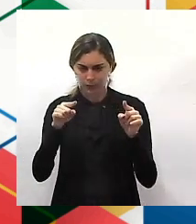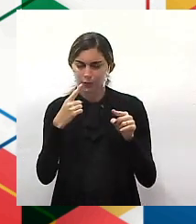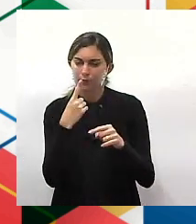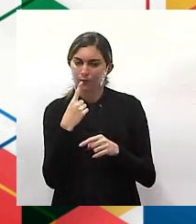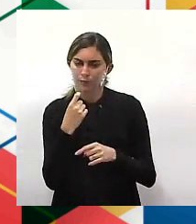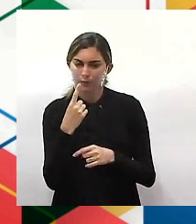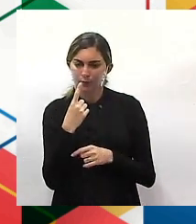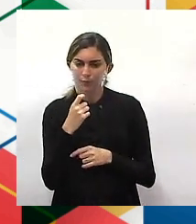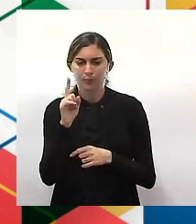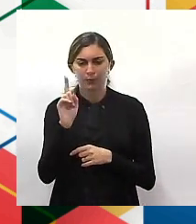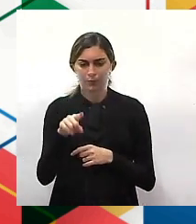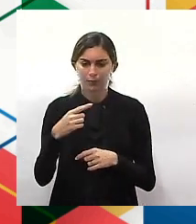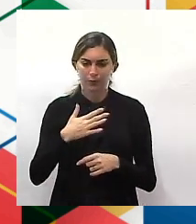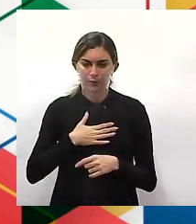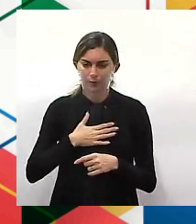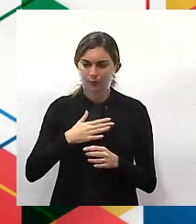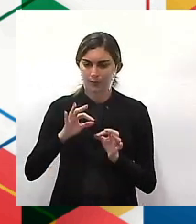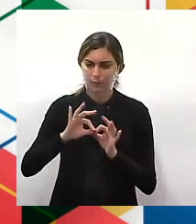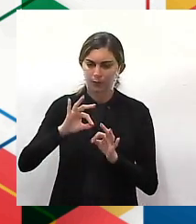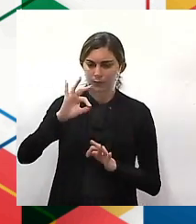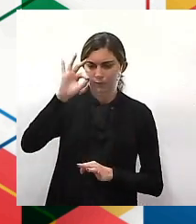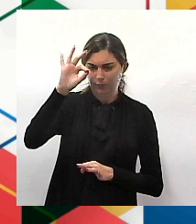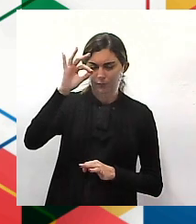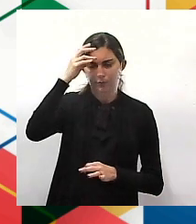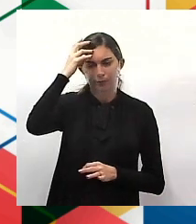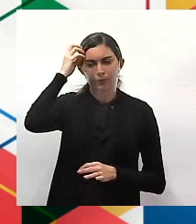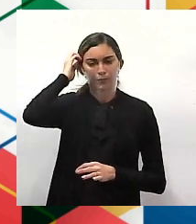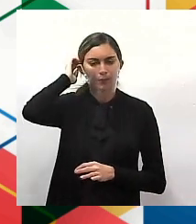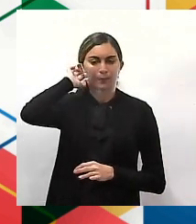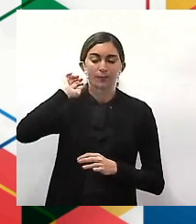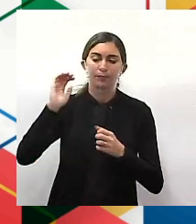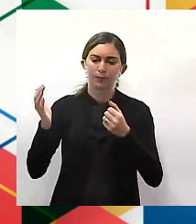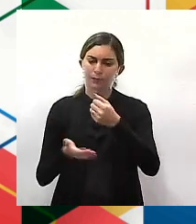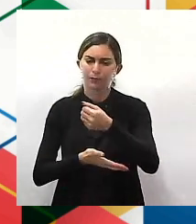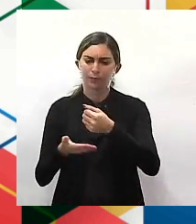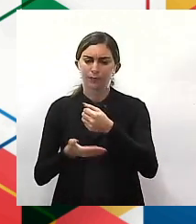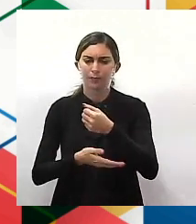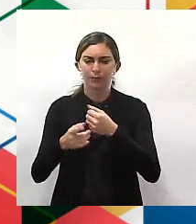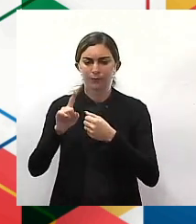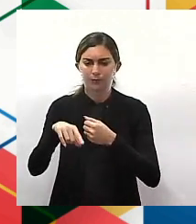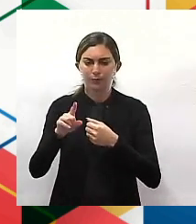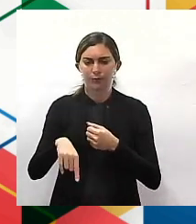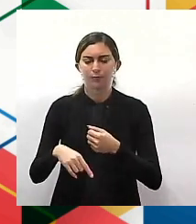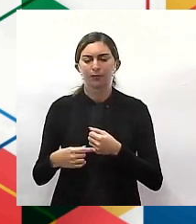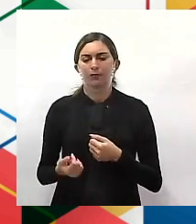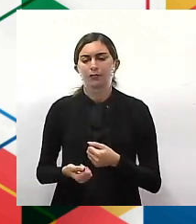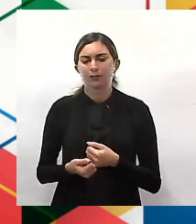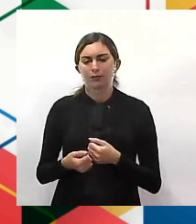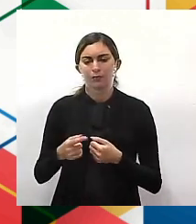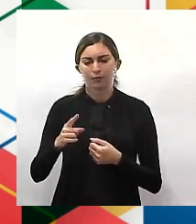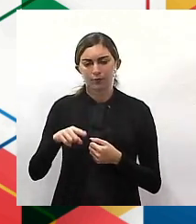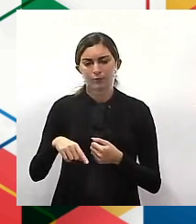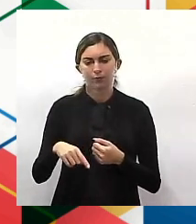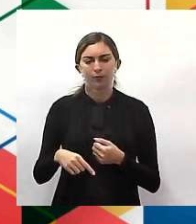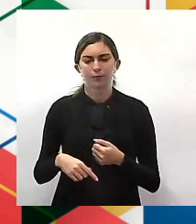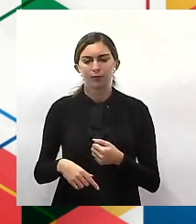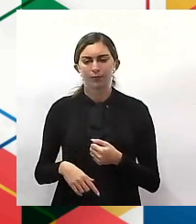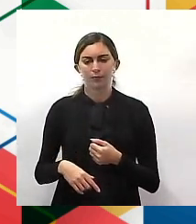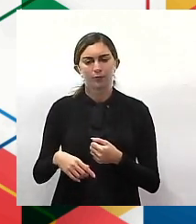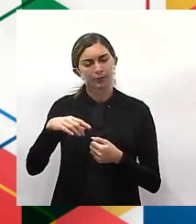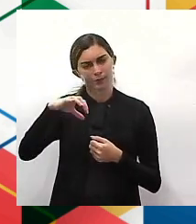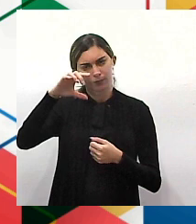estou traçando é a minha altura. E a base é o segmento que forma 90 graus com ele. Está aqui a base. É esse pedaço